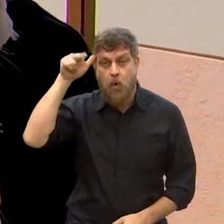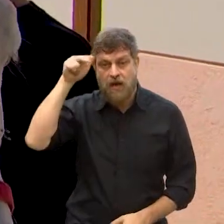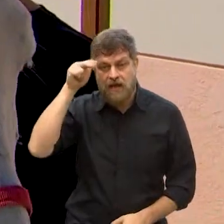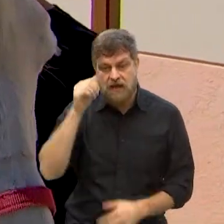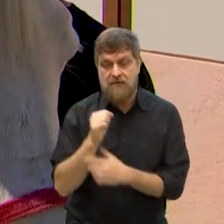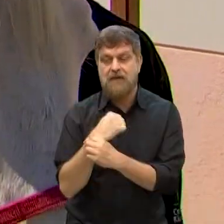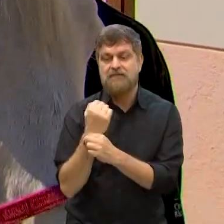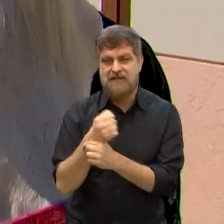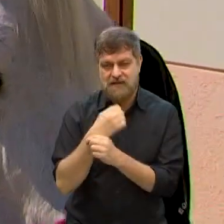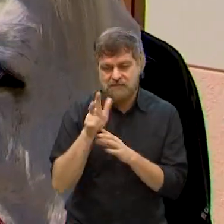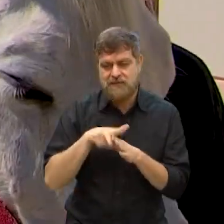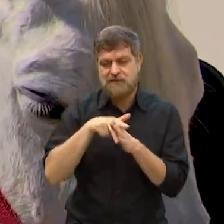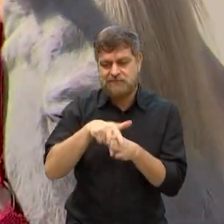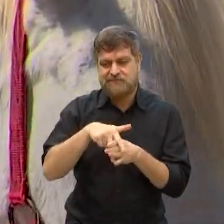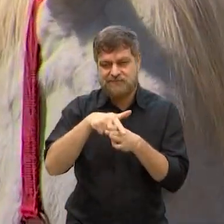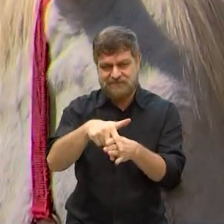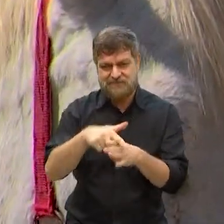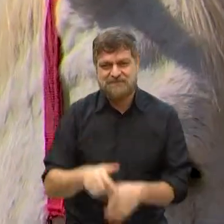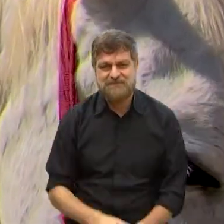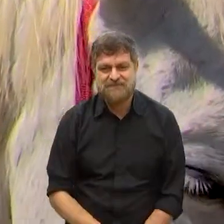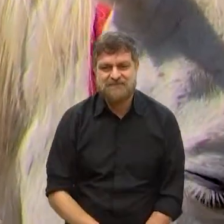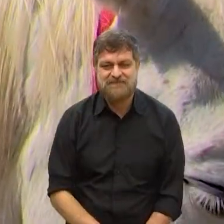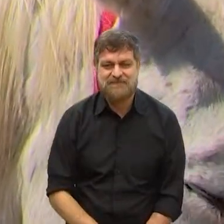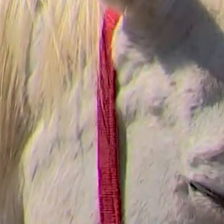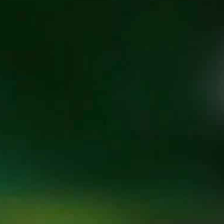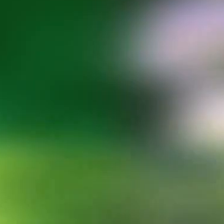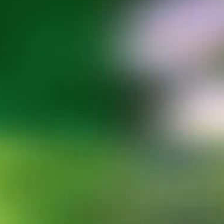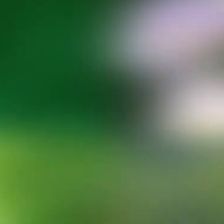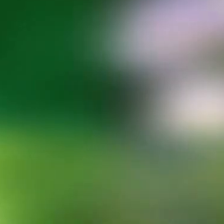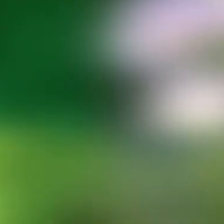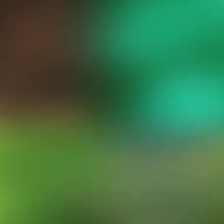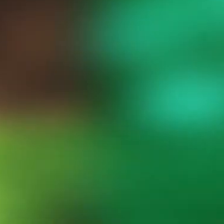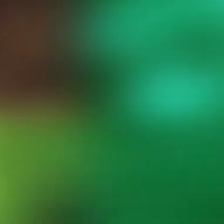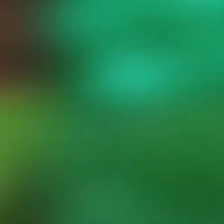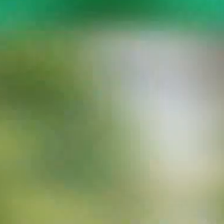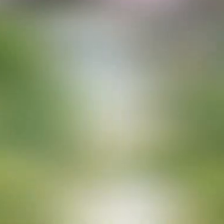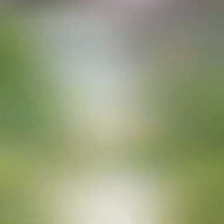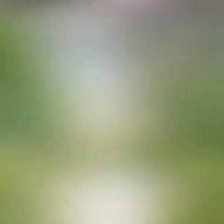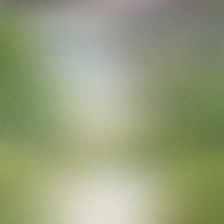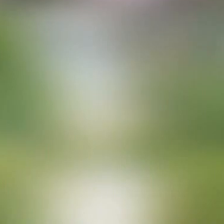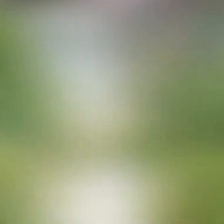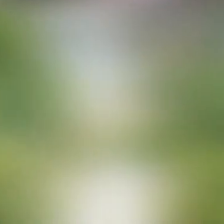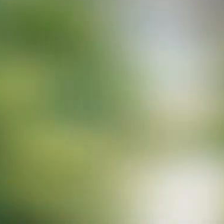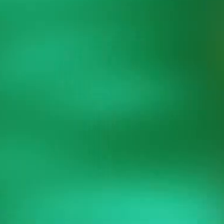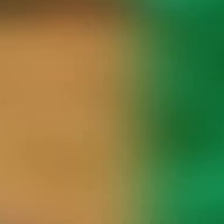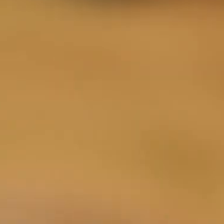próximo bloco, os cavalos usados para a ecoterapia.